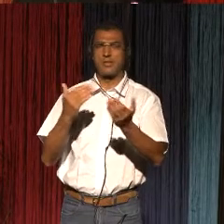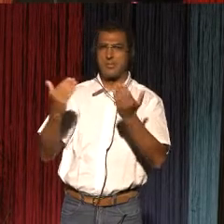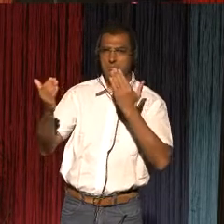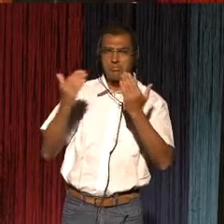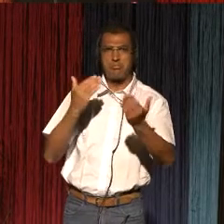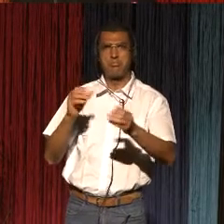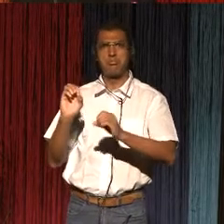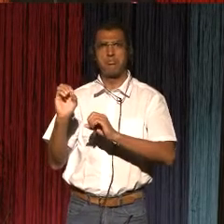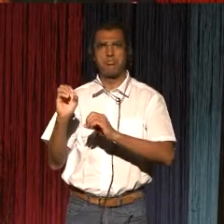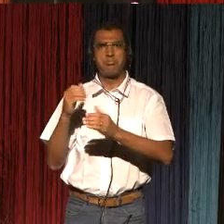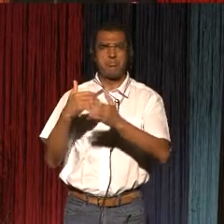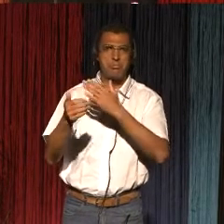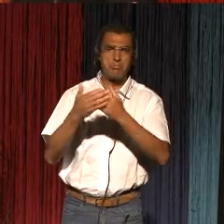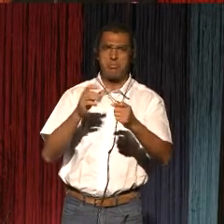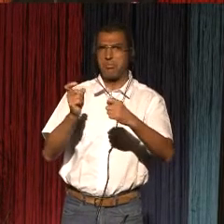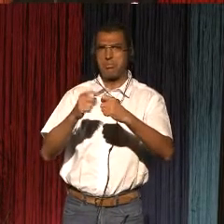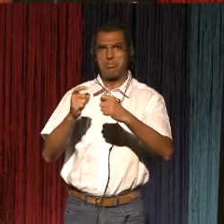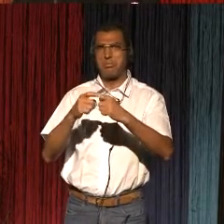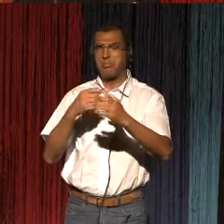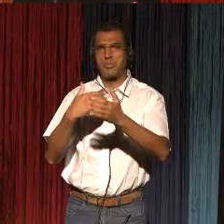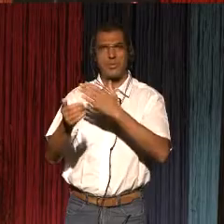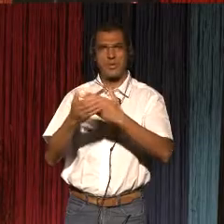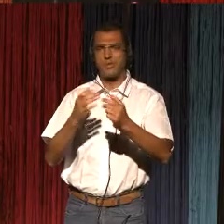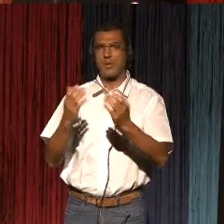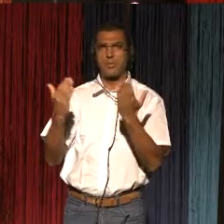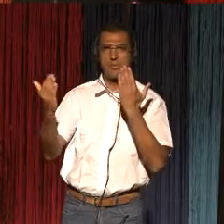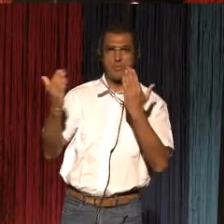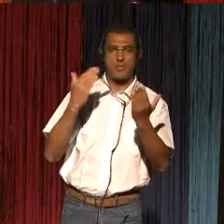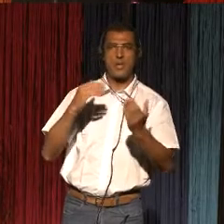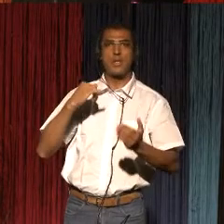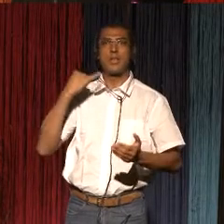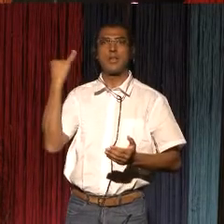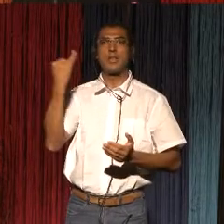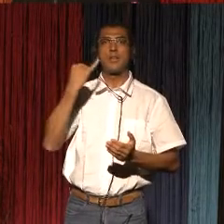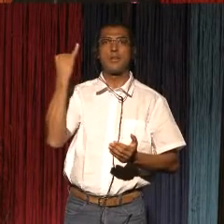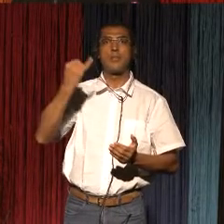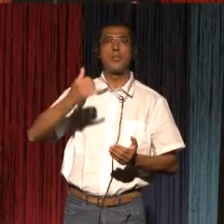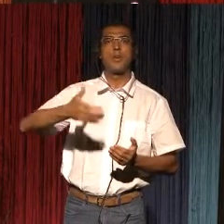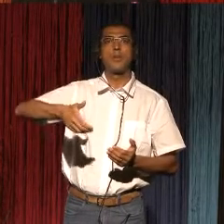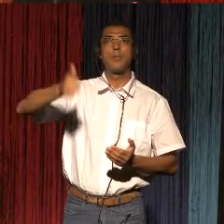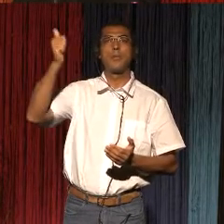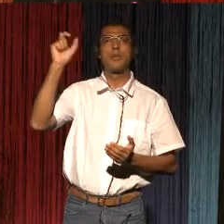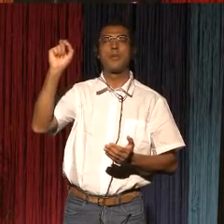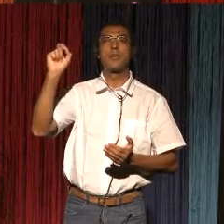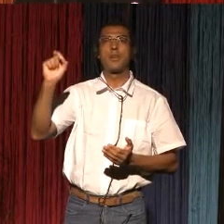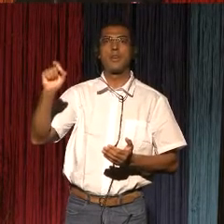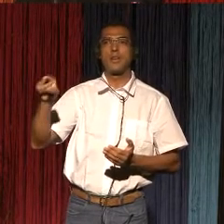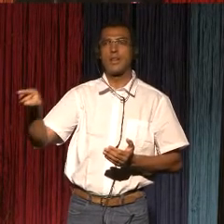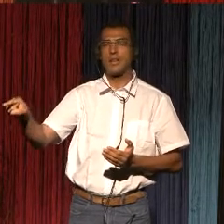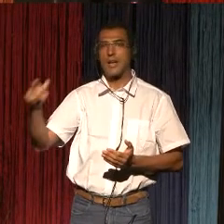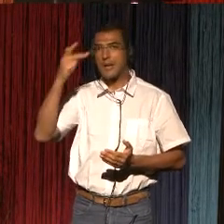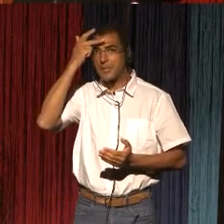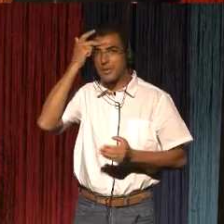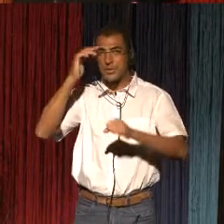que o clínico praticava. O que era importante era que o paciente tinha que sentir que o